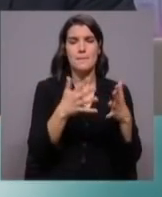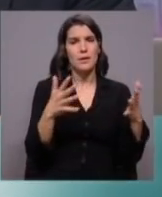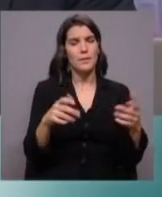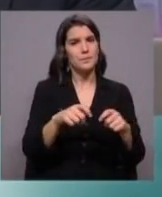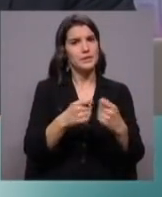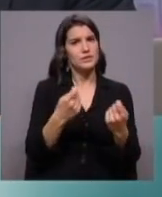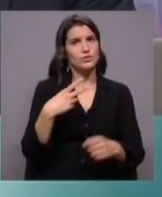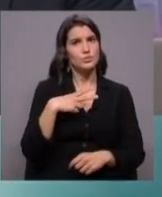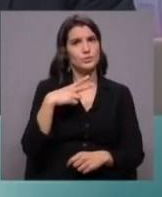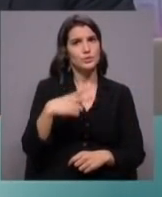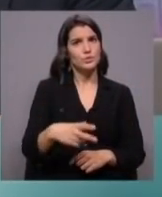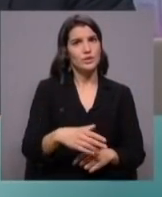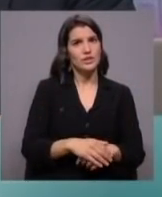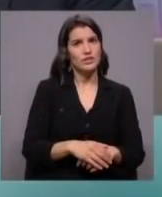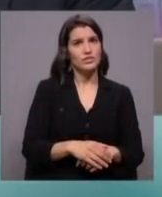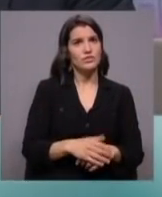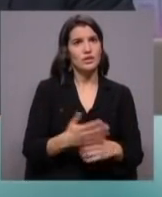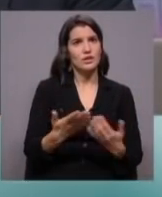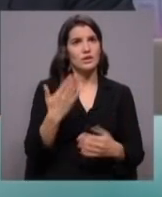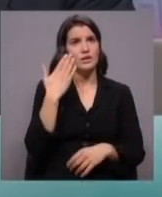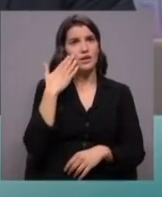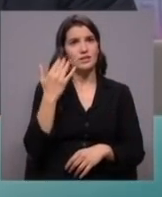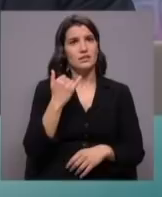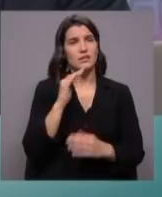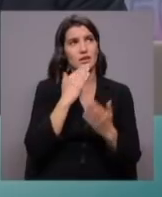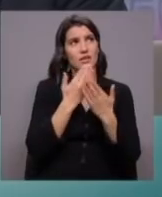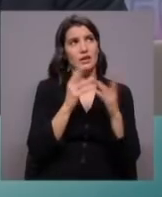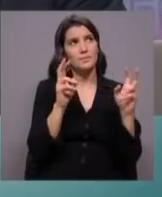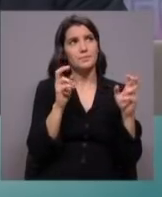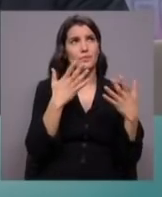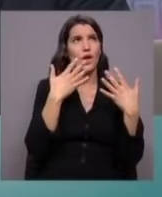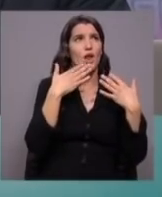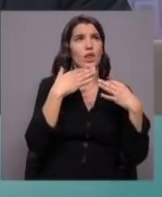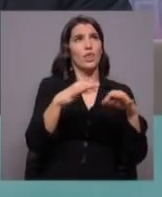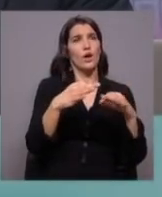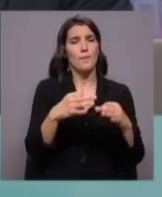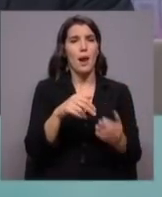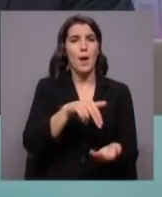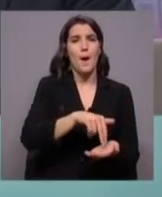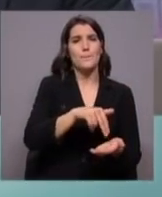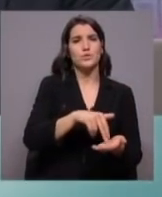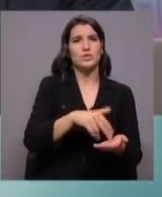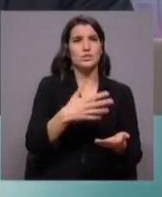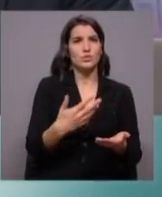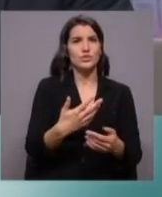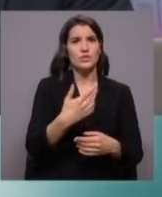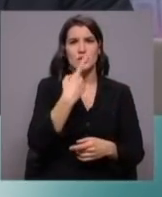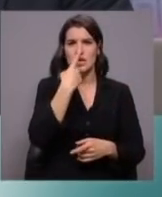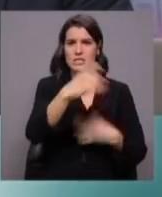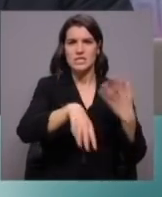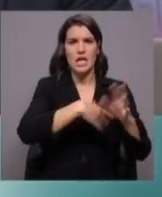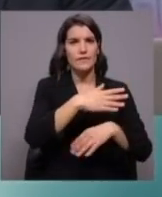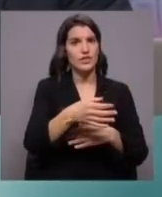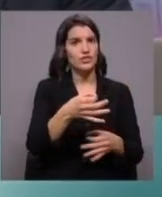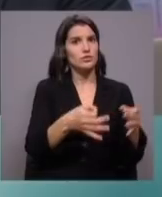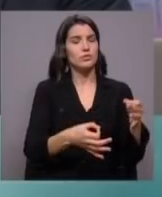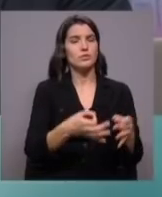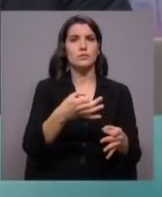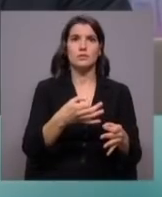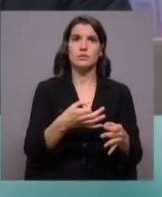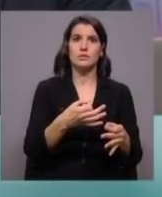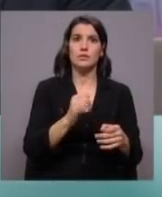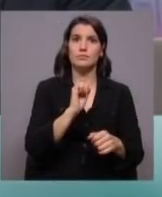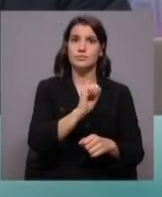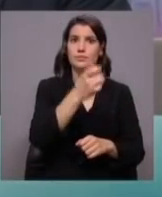partidos portugueses esteja a tentar normalizar as posições de absoluta selvageria na justiça que tem a